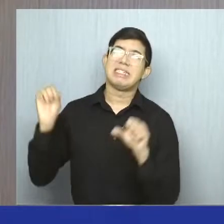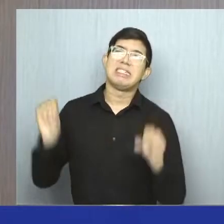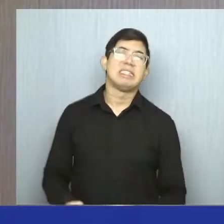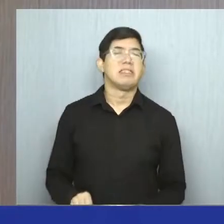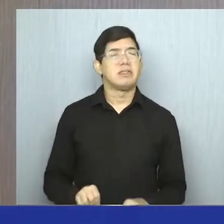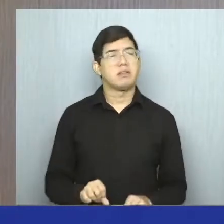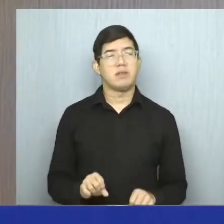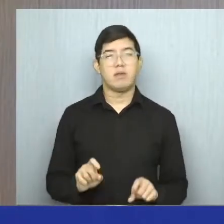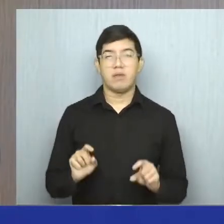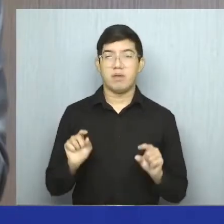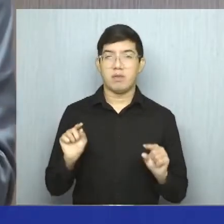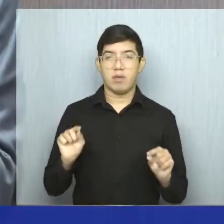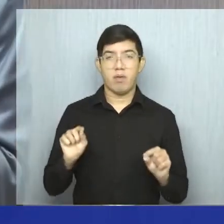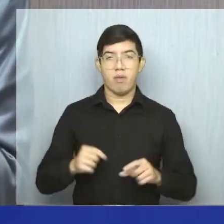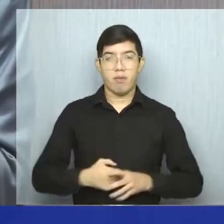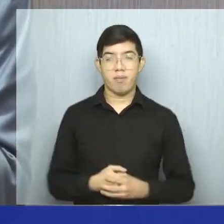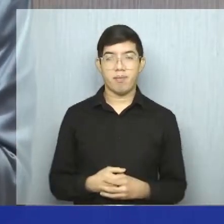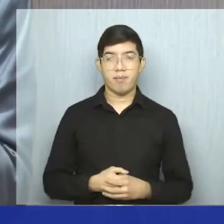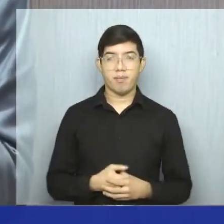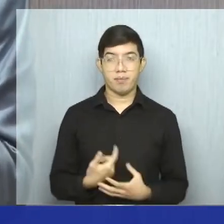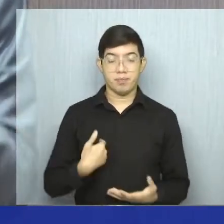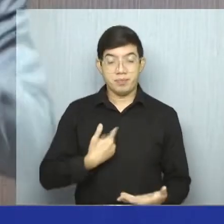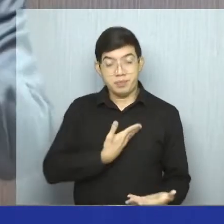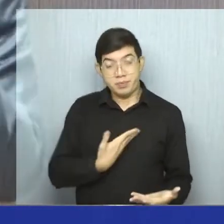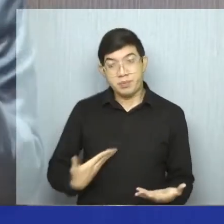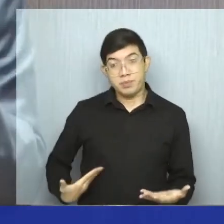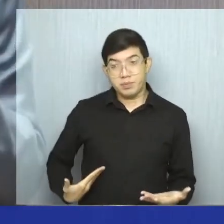que os negócios de Estado